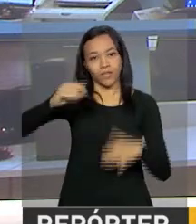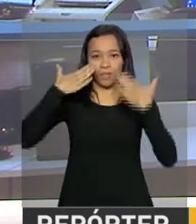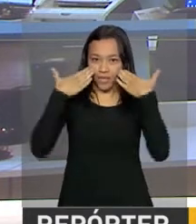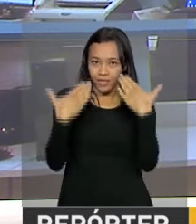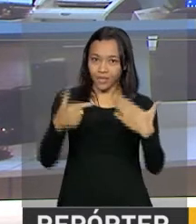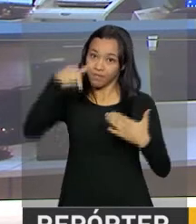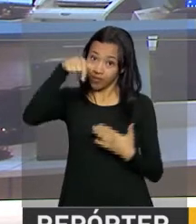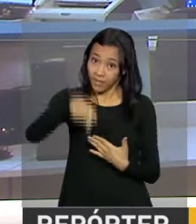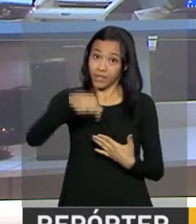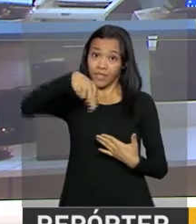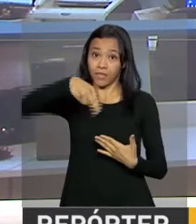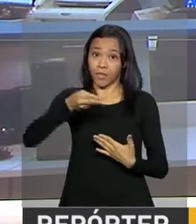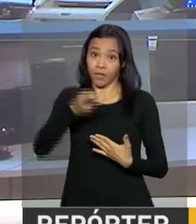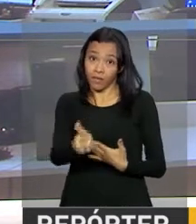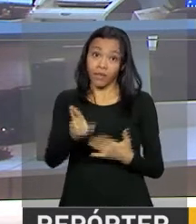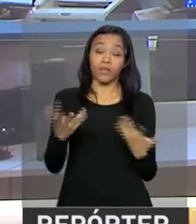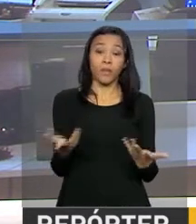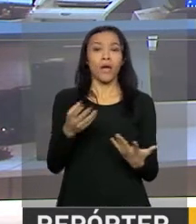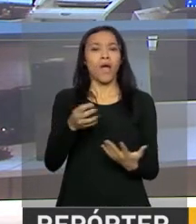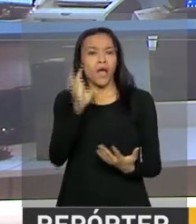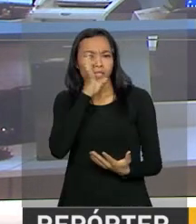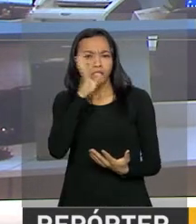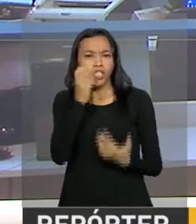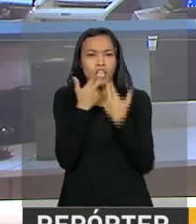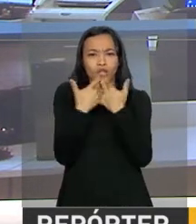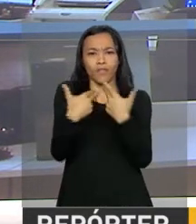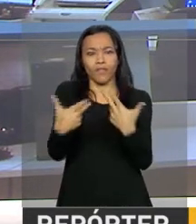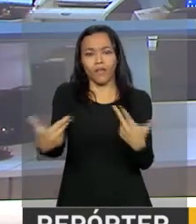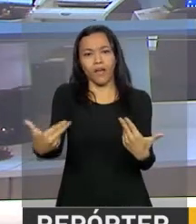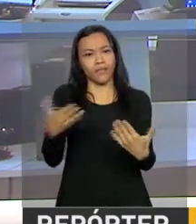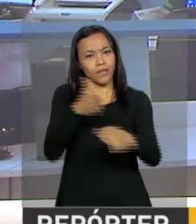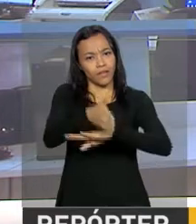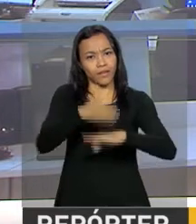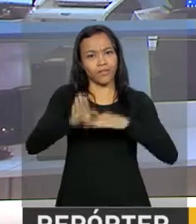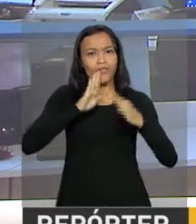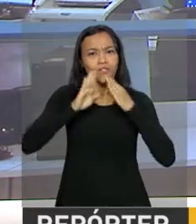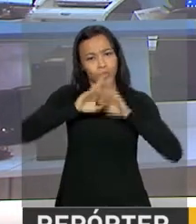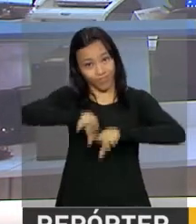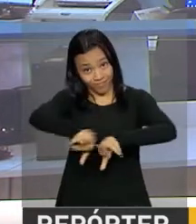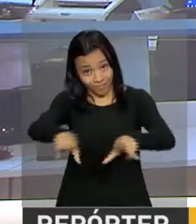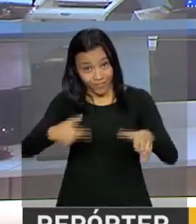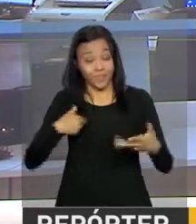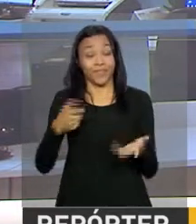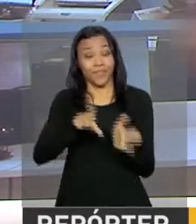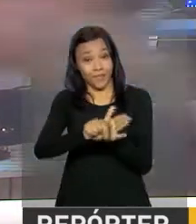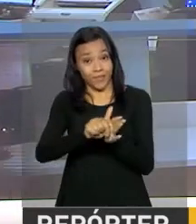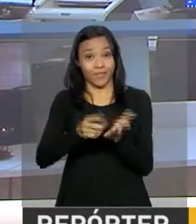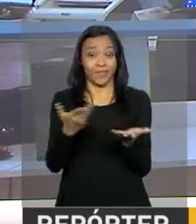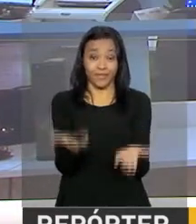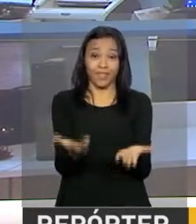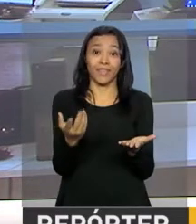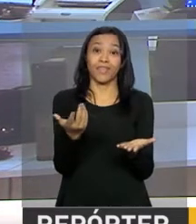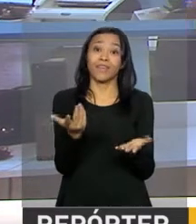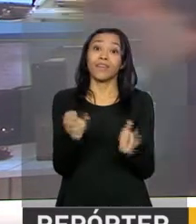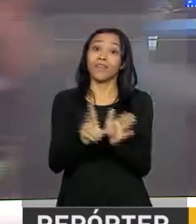do Repórter NBR. Acompanhe também as novidades em nossas redes sociais, Twitter, Facebook e